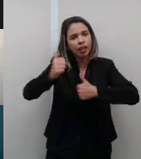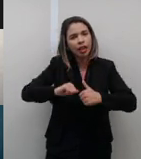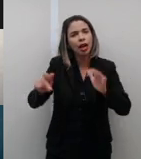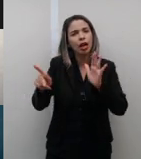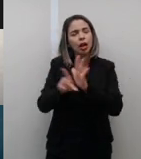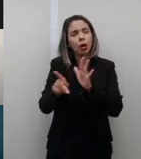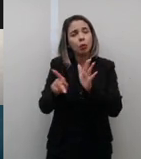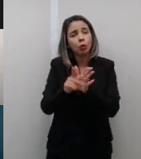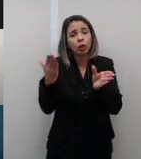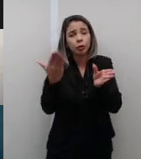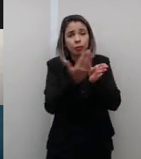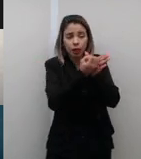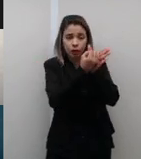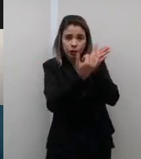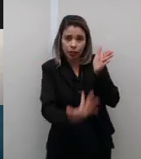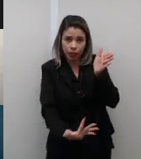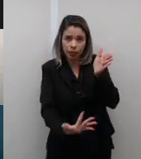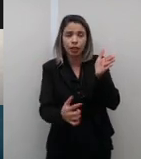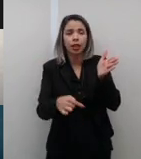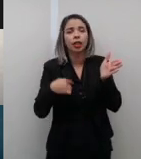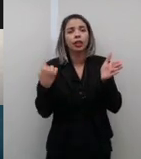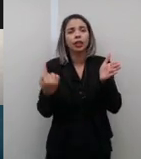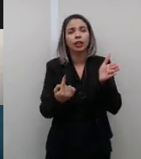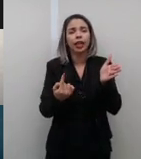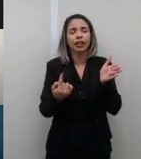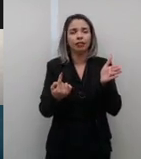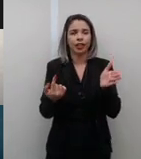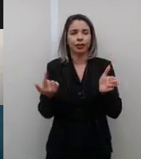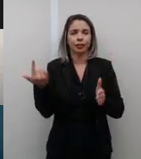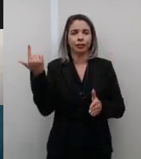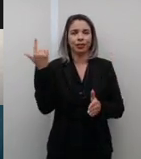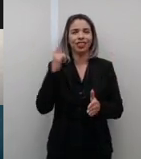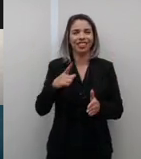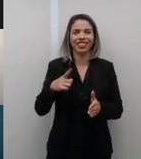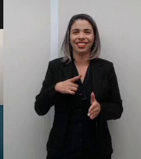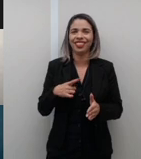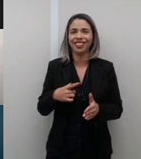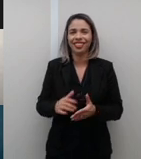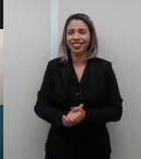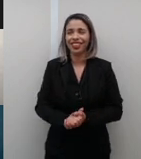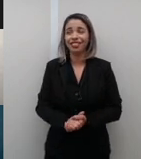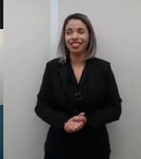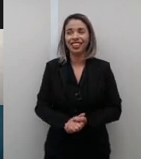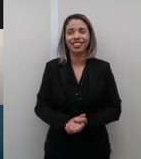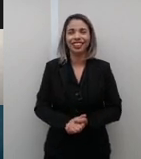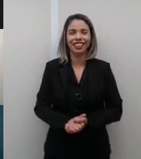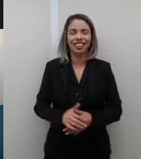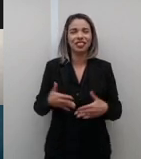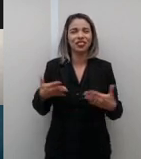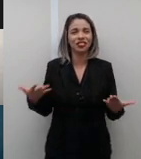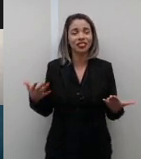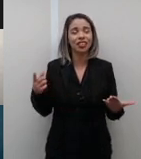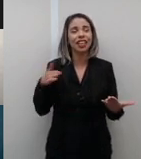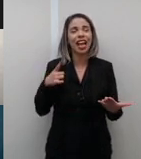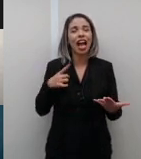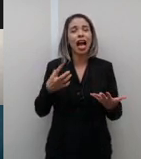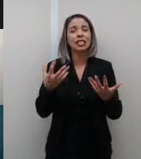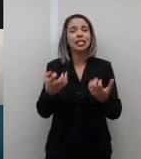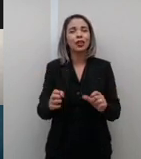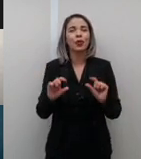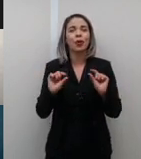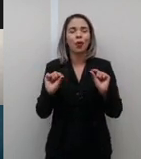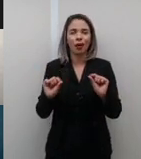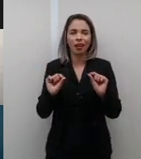credora, a Câmara responsável no Tribunal do Rio deu efeitos